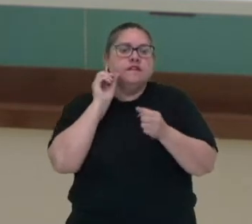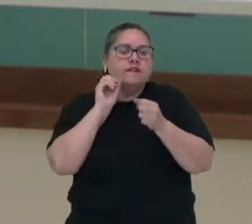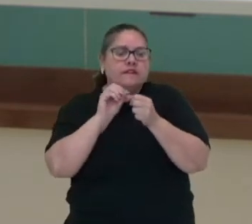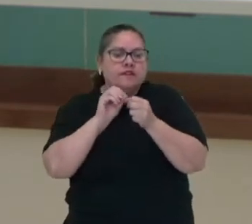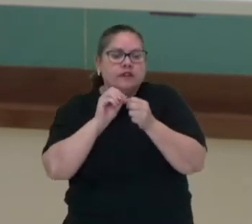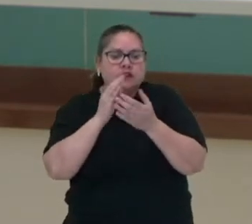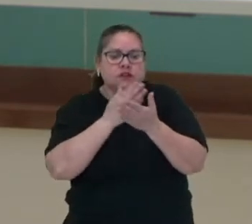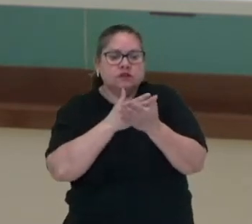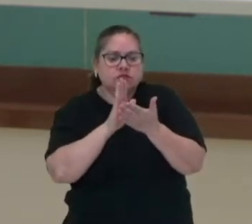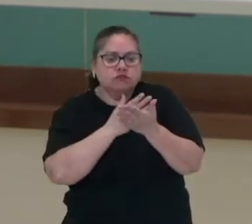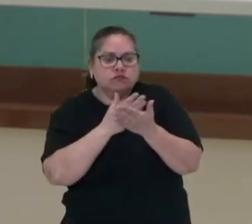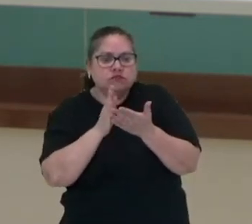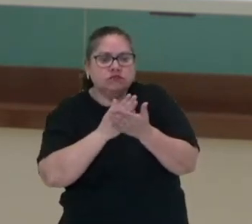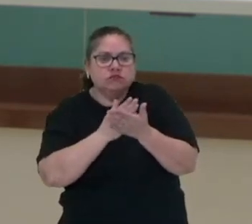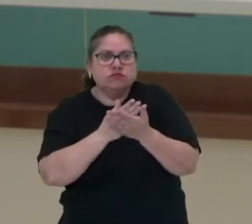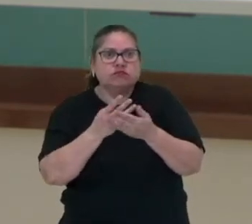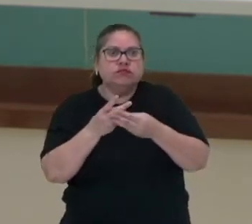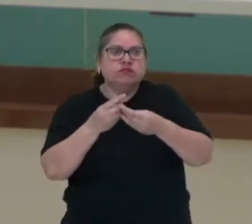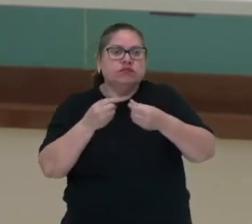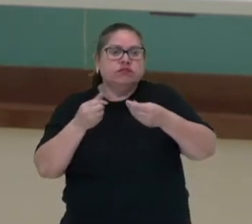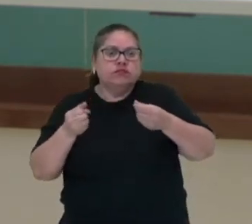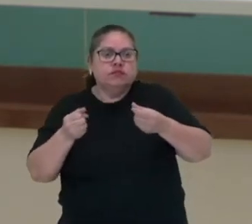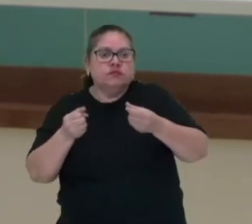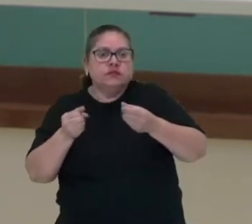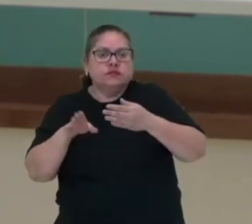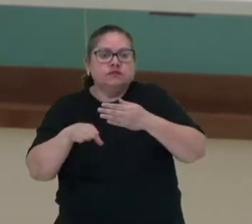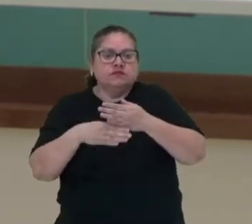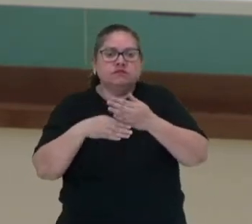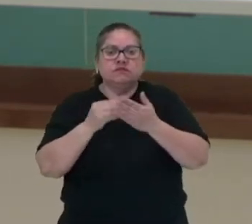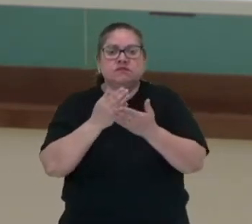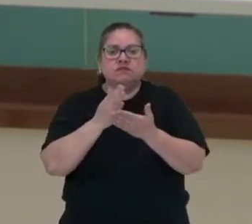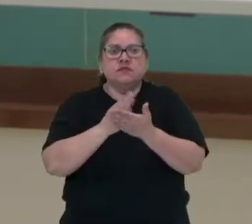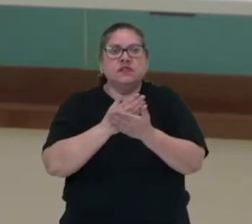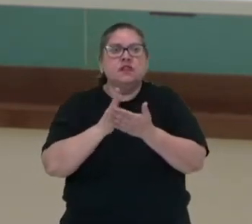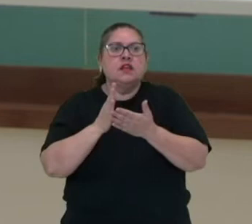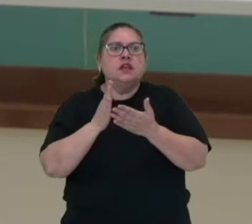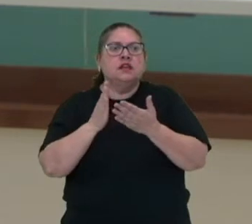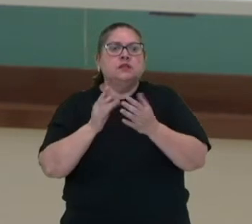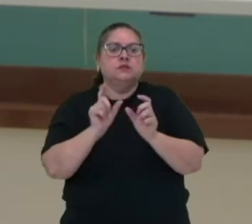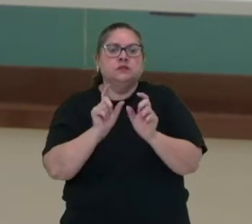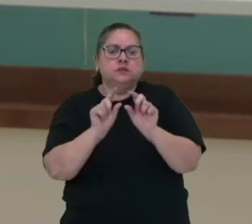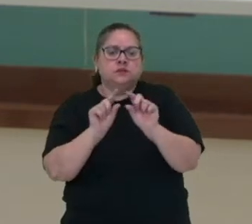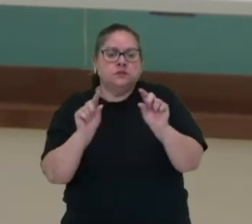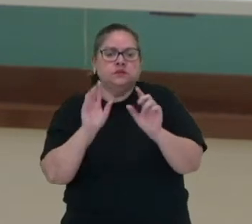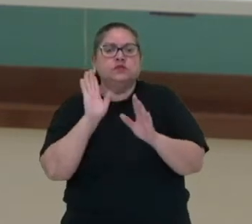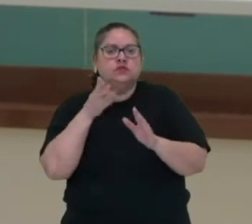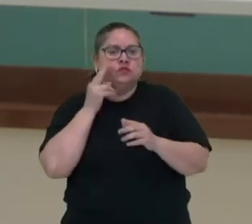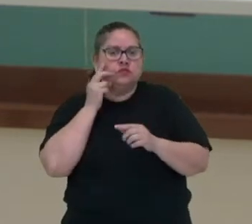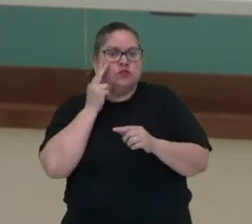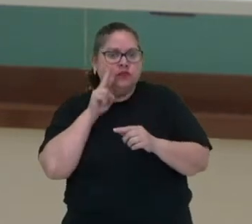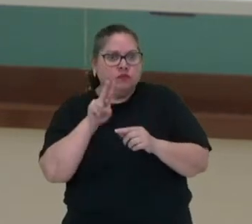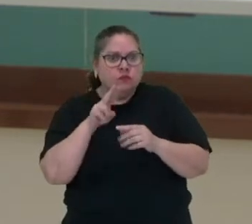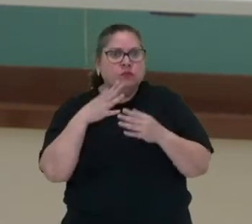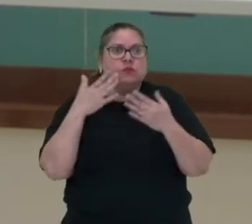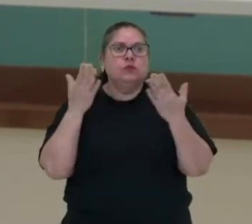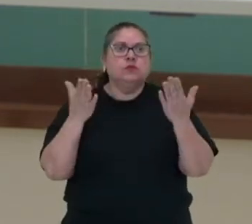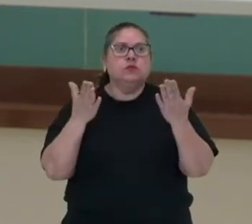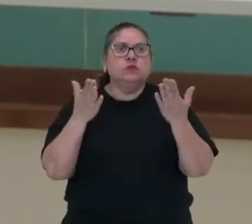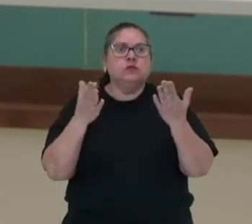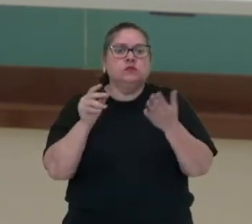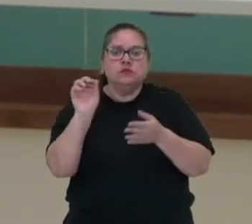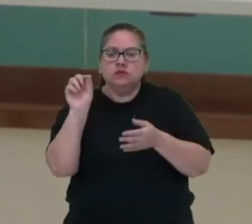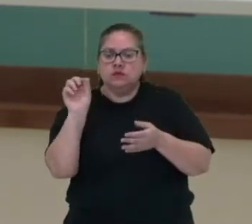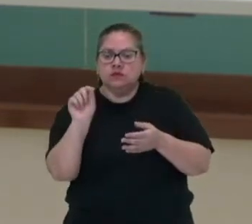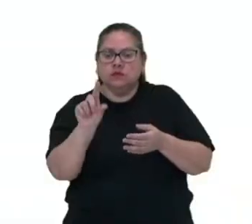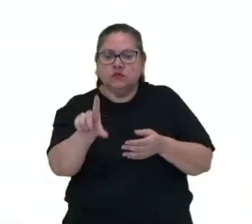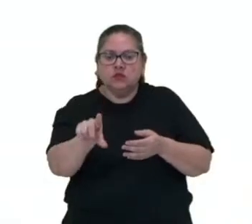triagem, elimine argumentos frágeis, suprima informações supérfluas. Então, um trechinho que a gente já viu.